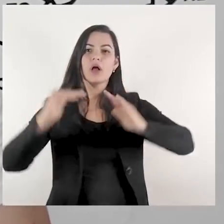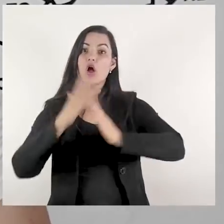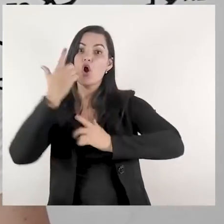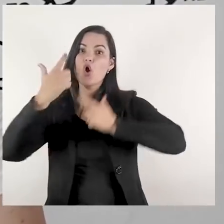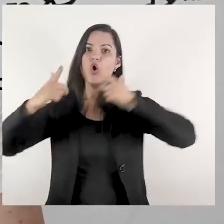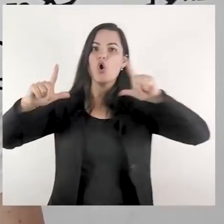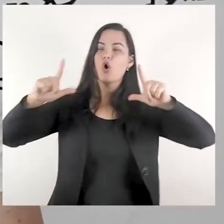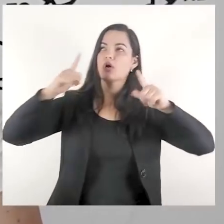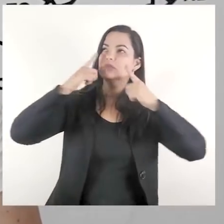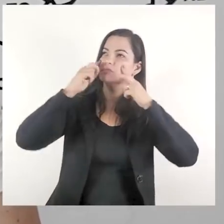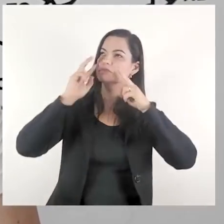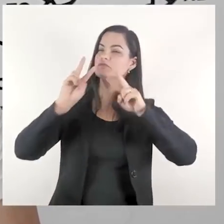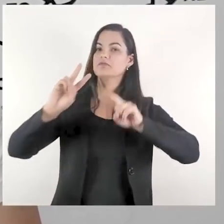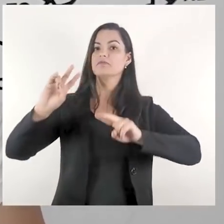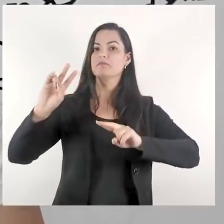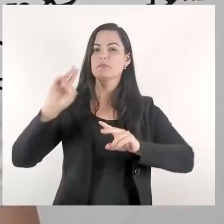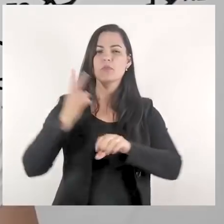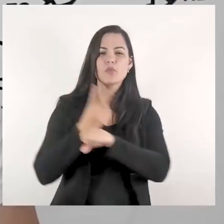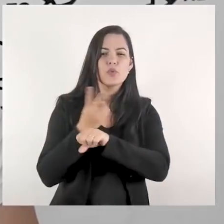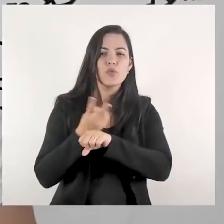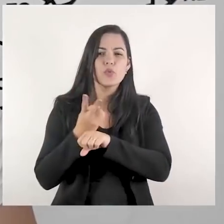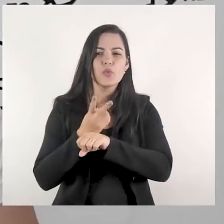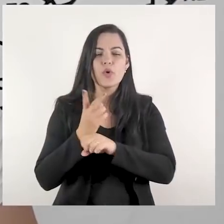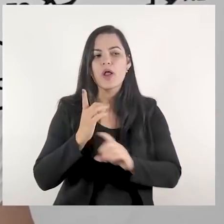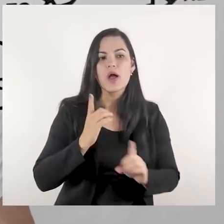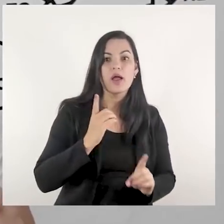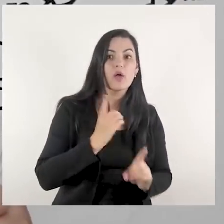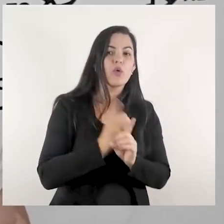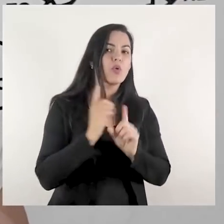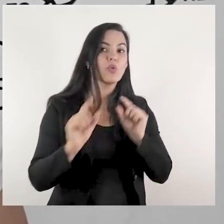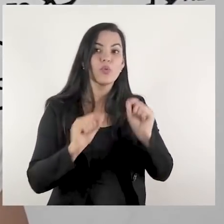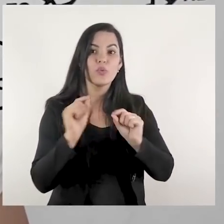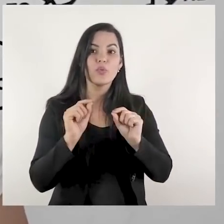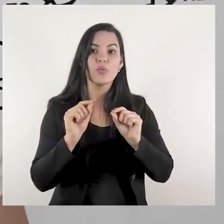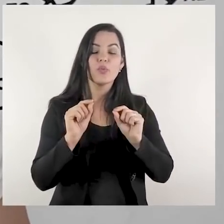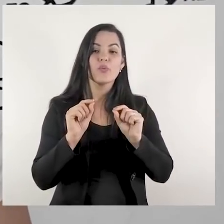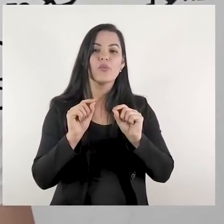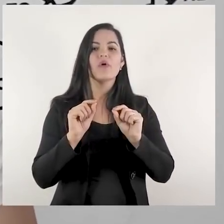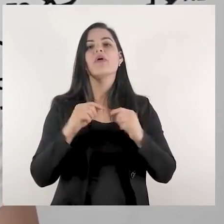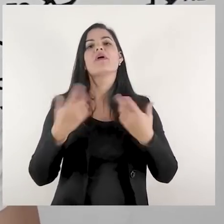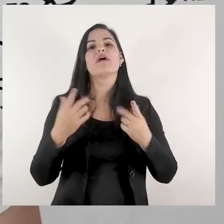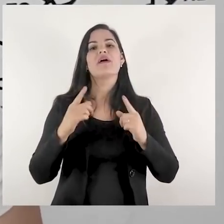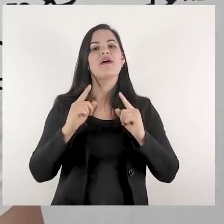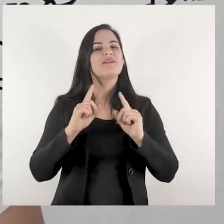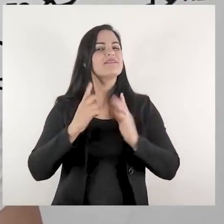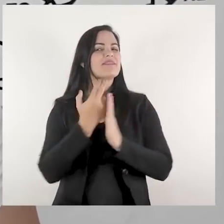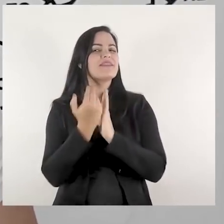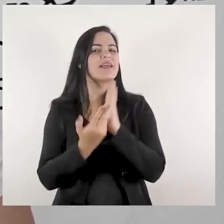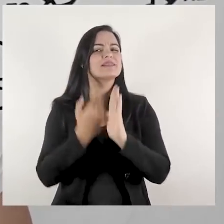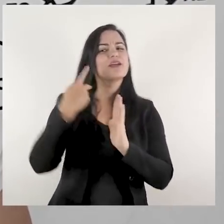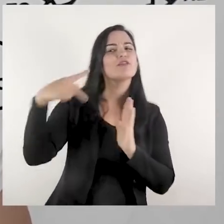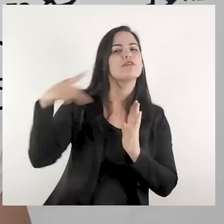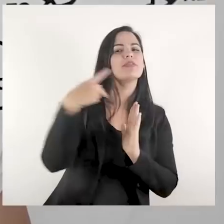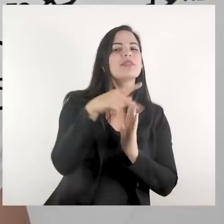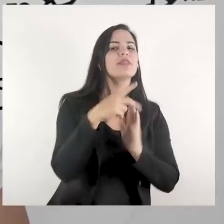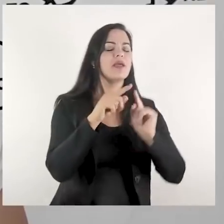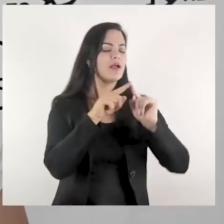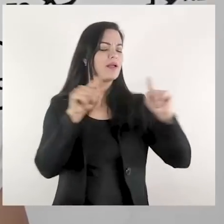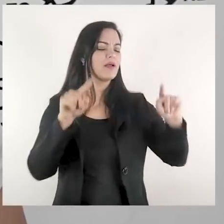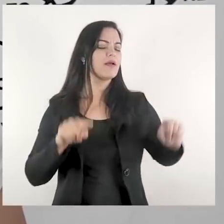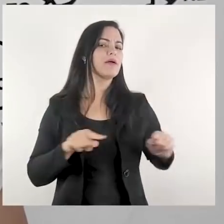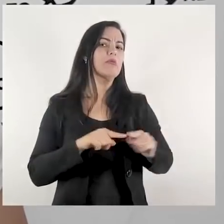e identificassem quais são as formas geométricas que estão presentes